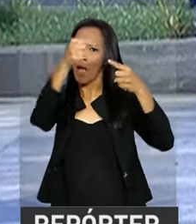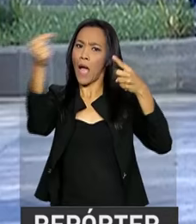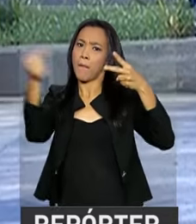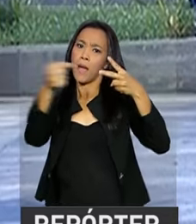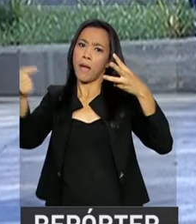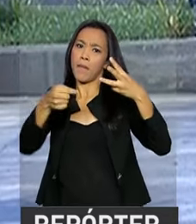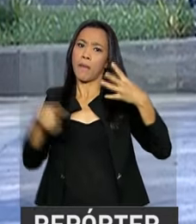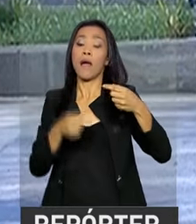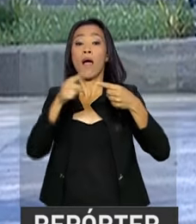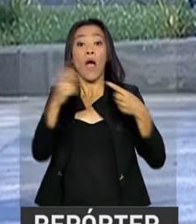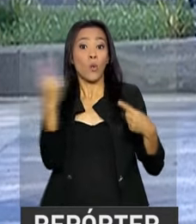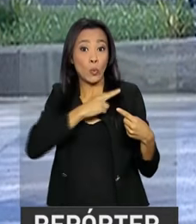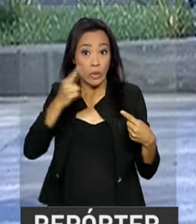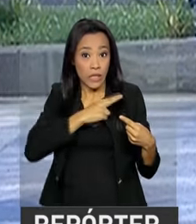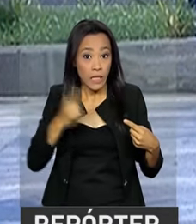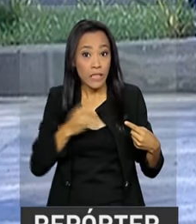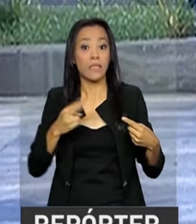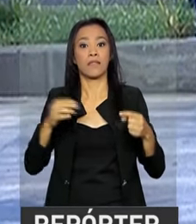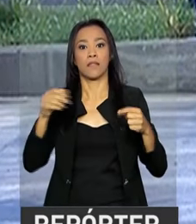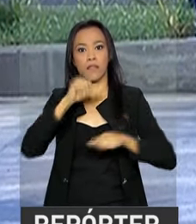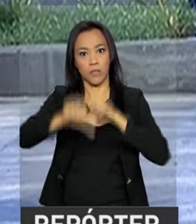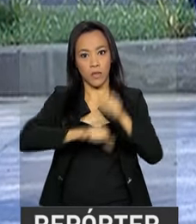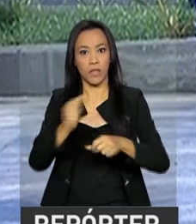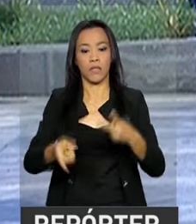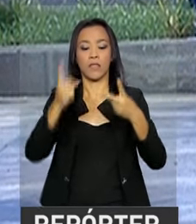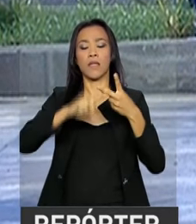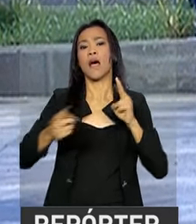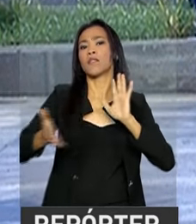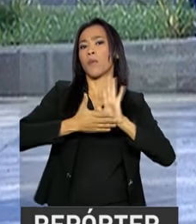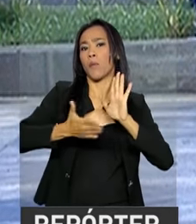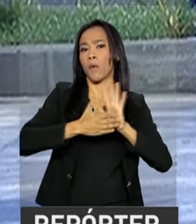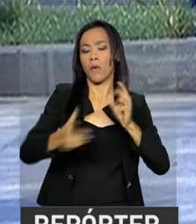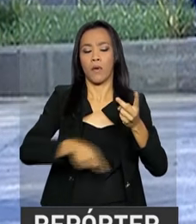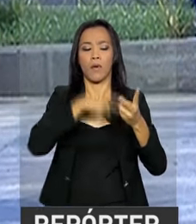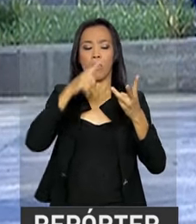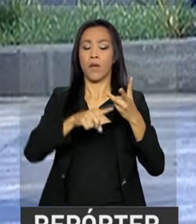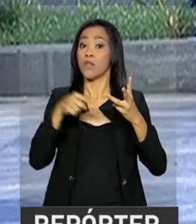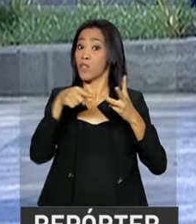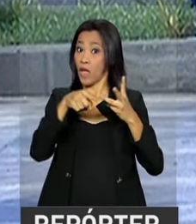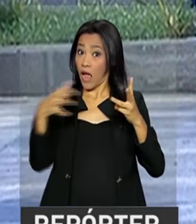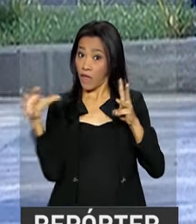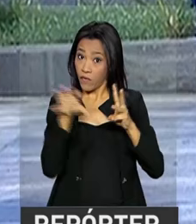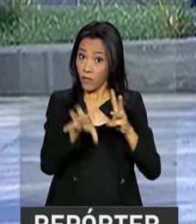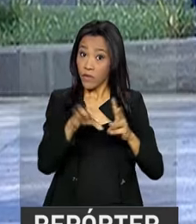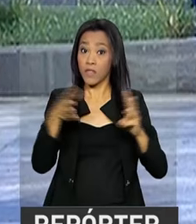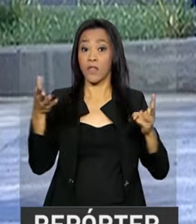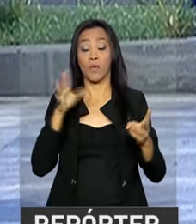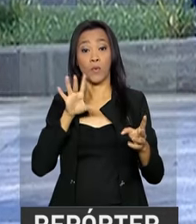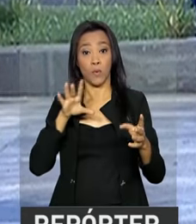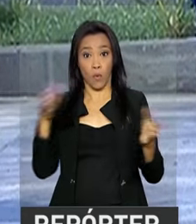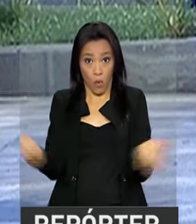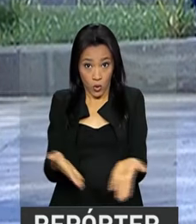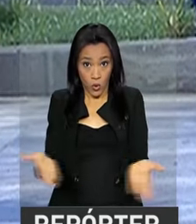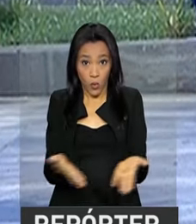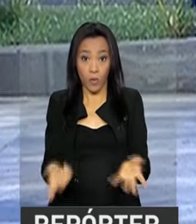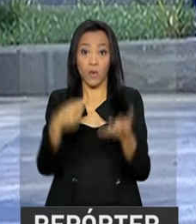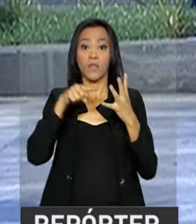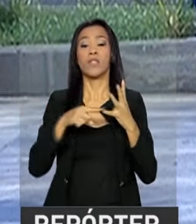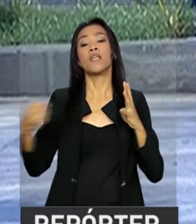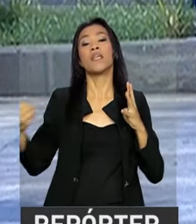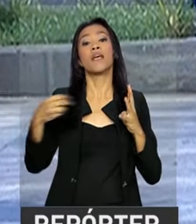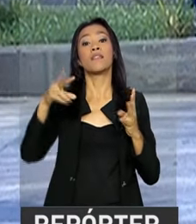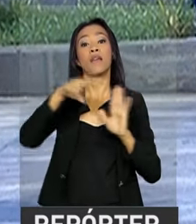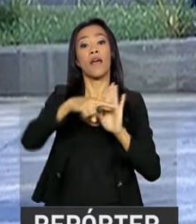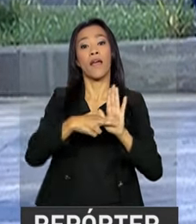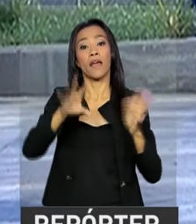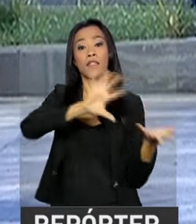da urgência da reforma, as principais medidas propostas, o impacto do modelo atual sobre gerações futuras e regras de